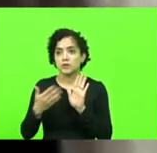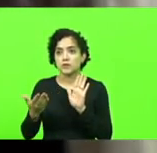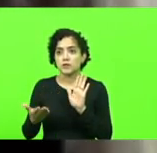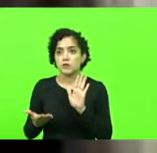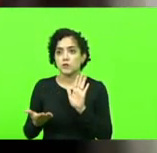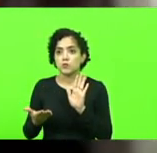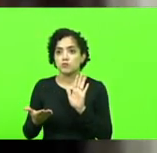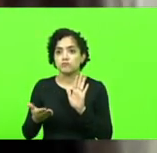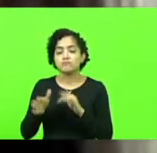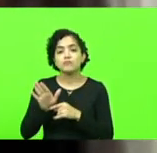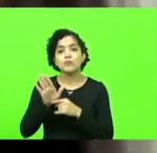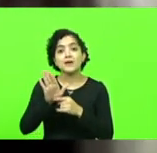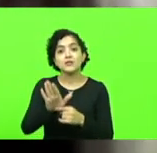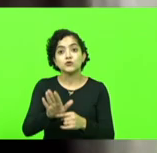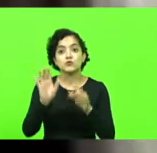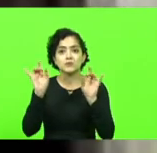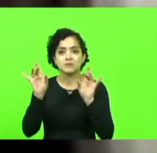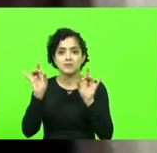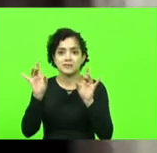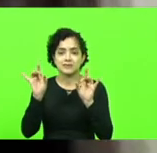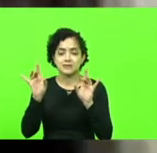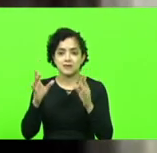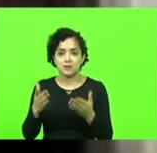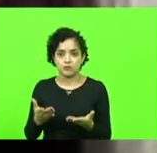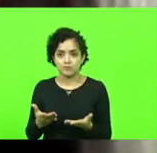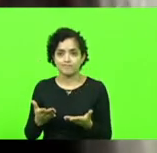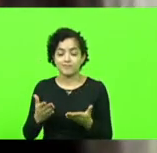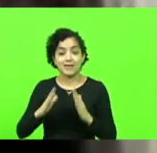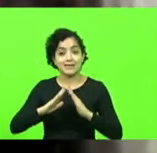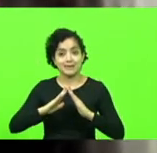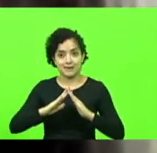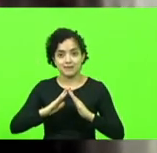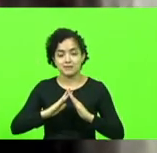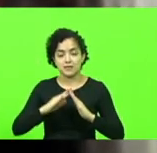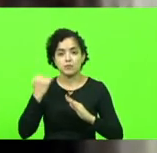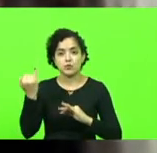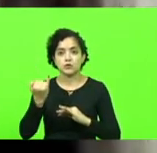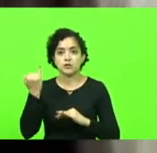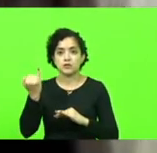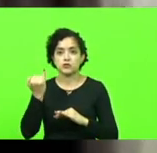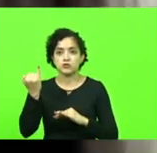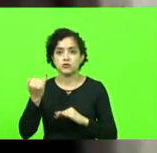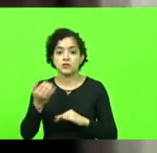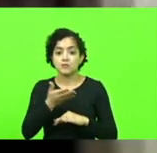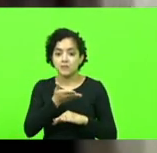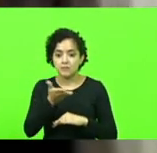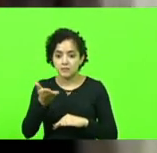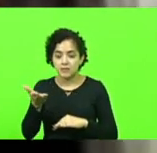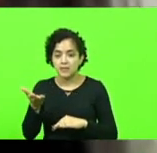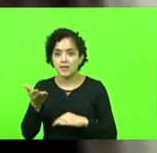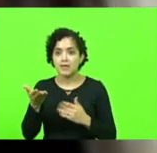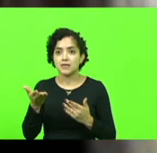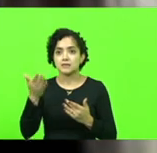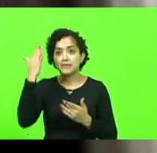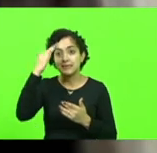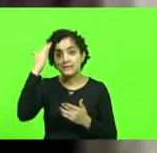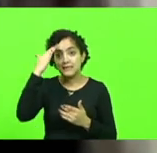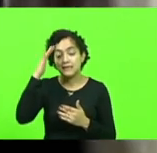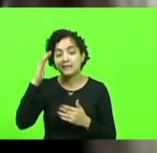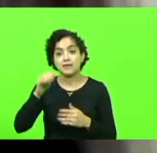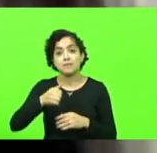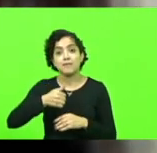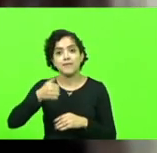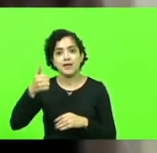uma ajuda especial também em casa, para que essas pessoas possam compreender melhor, né,